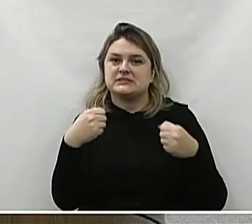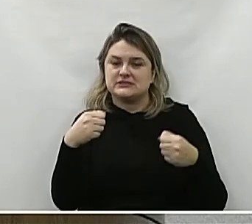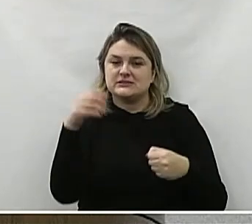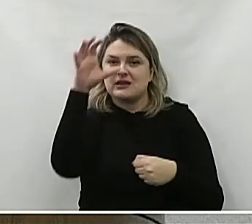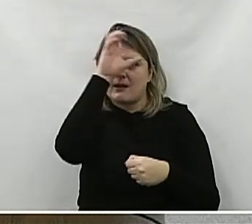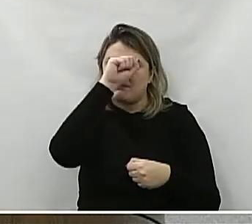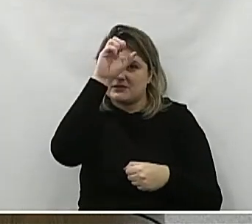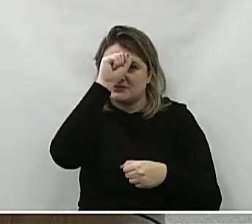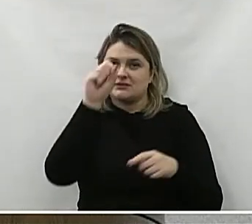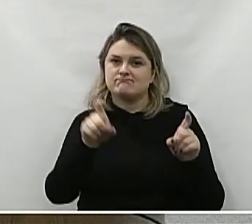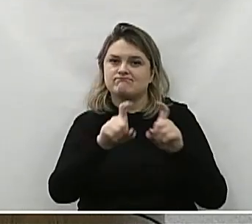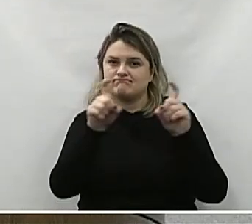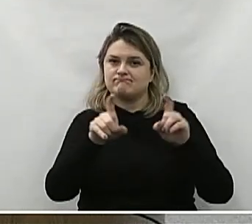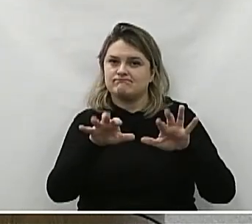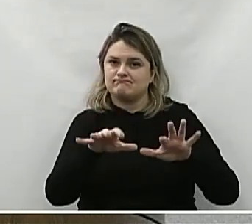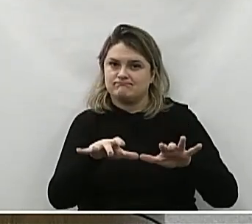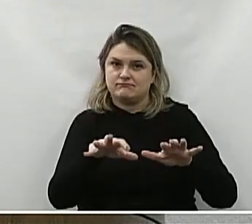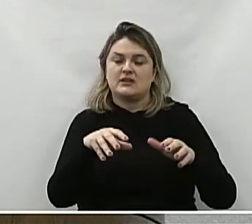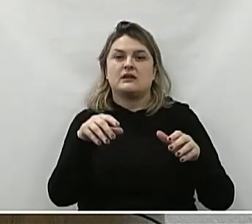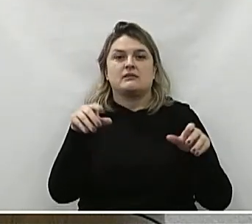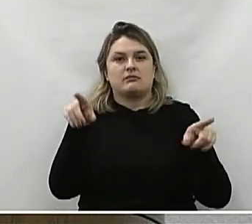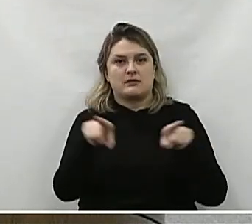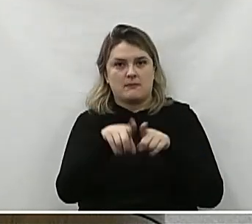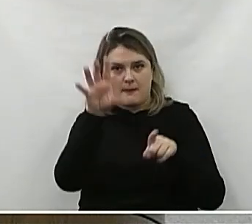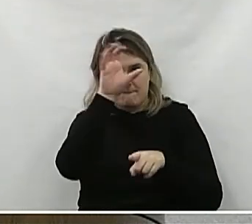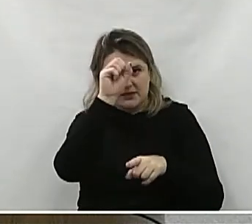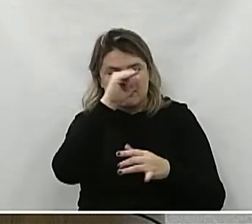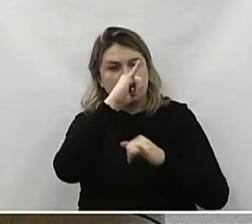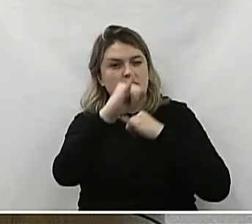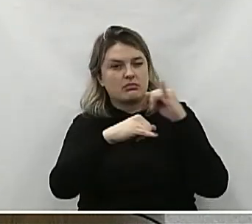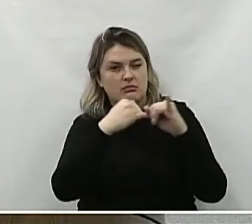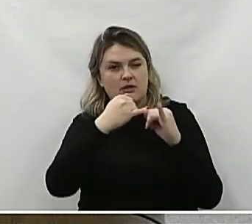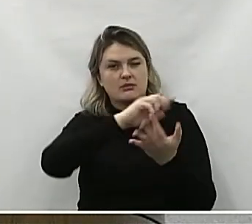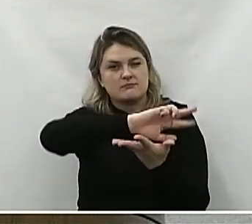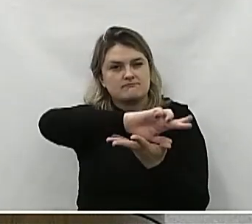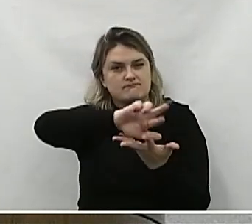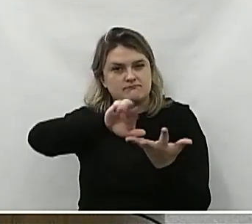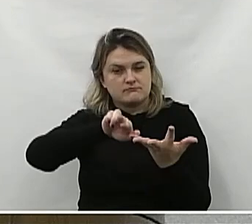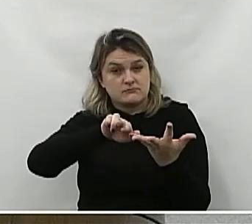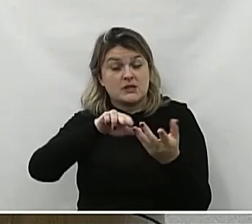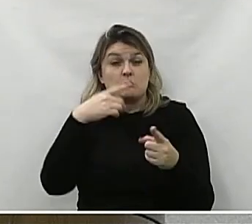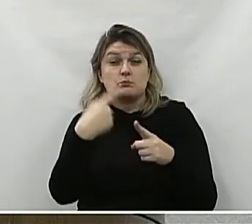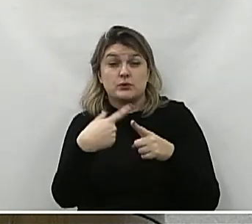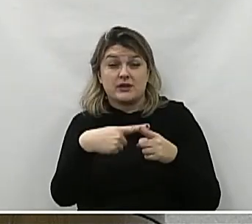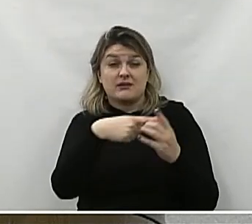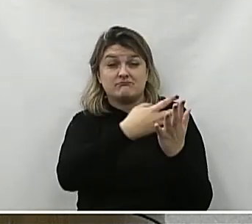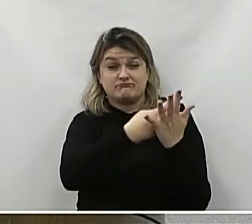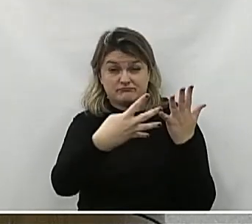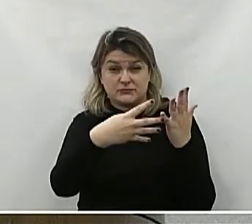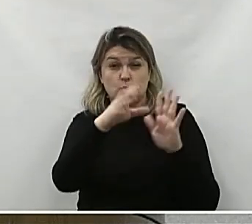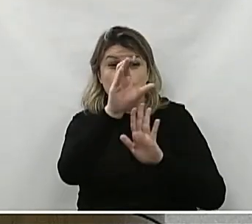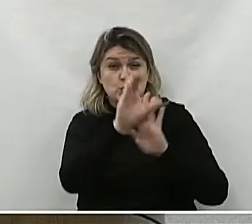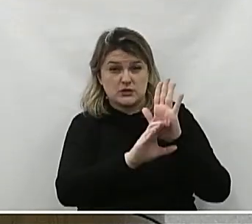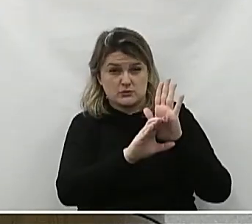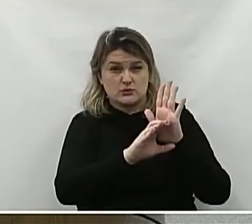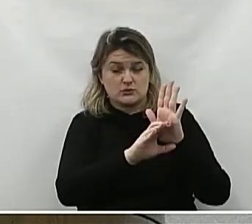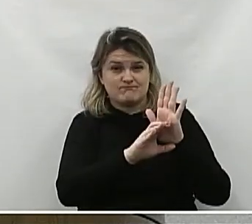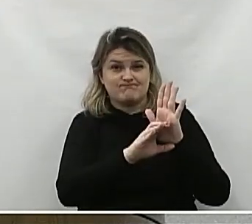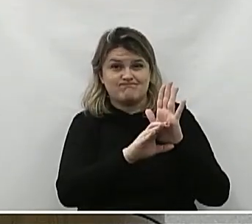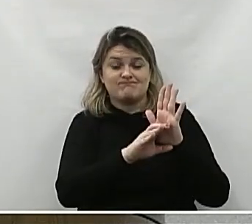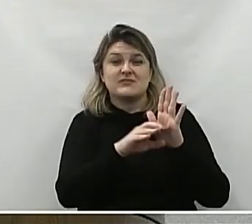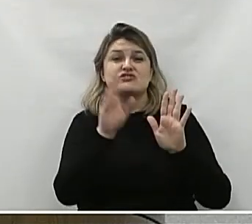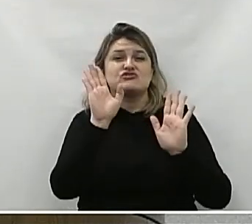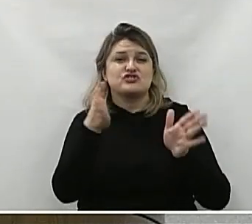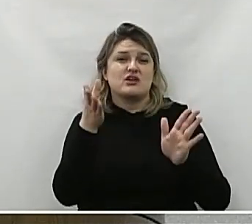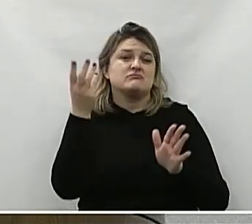uma atualização porque porque muito É principalmente agrado curricular Nossa ela é uma